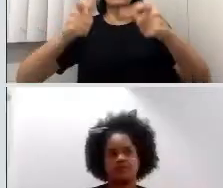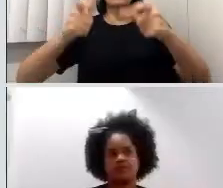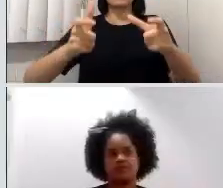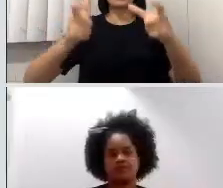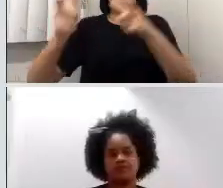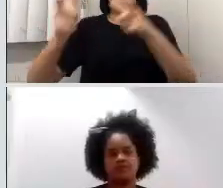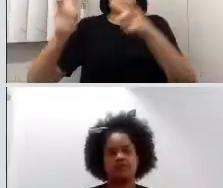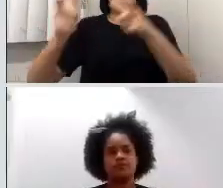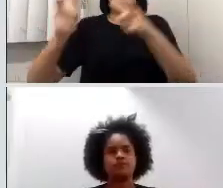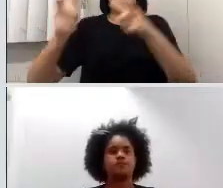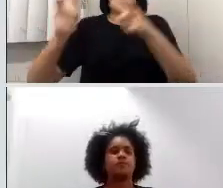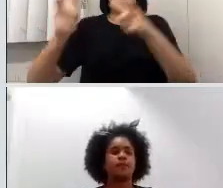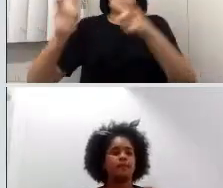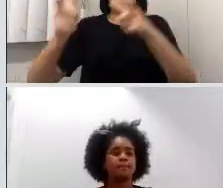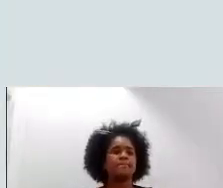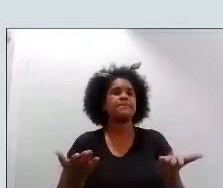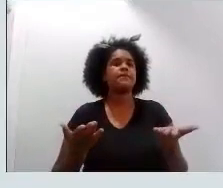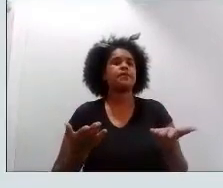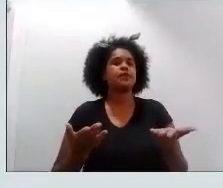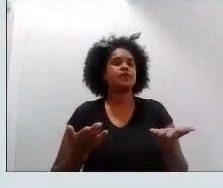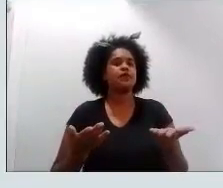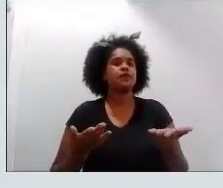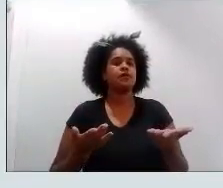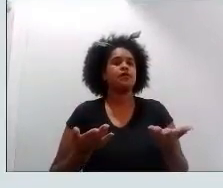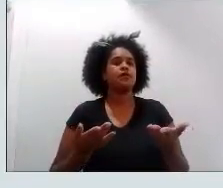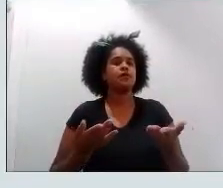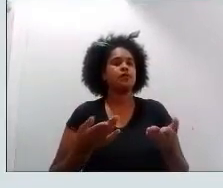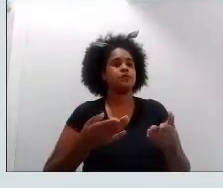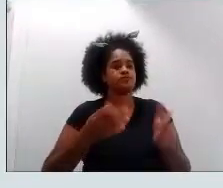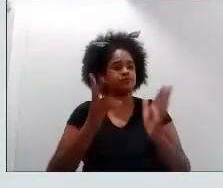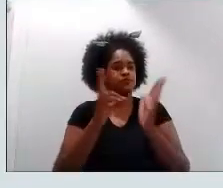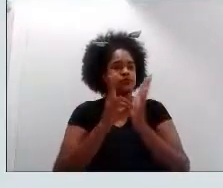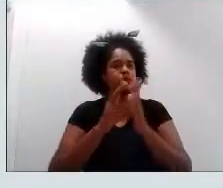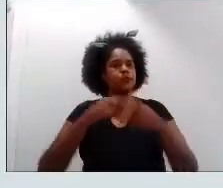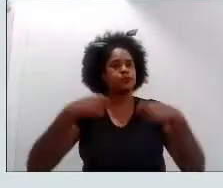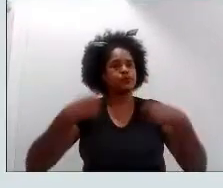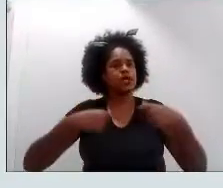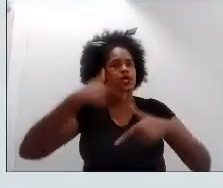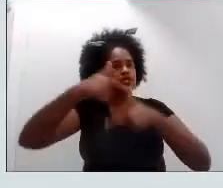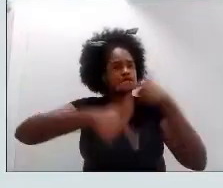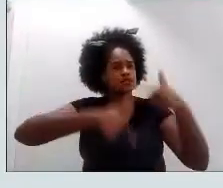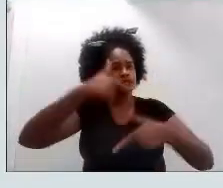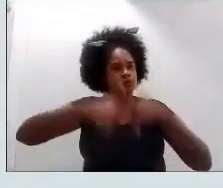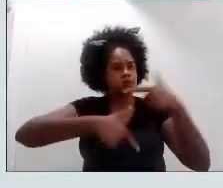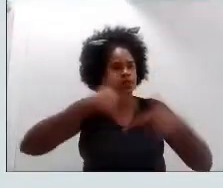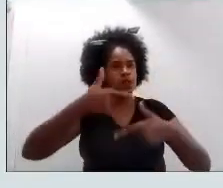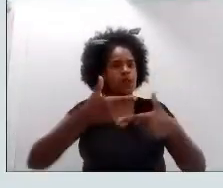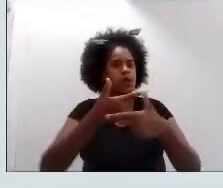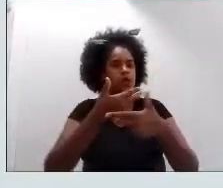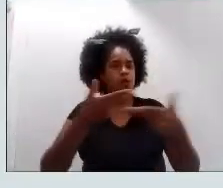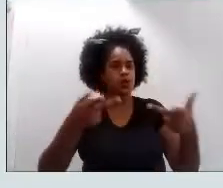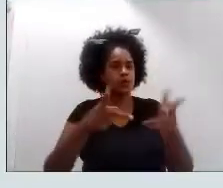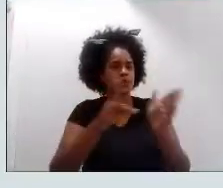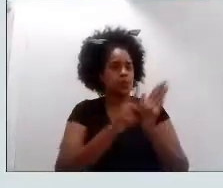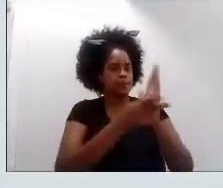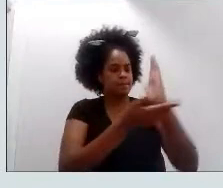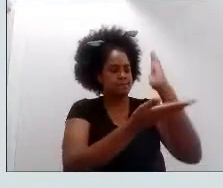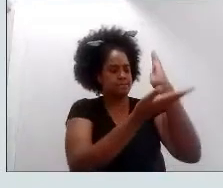indígenas começassem a trabalhar em atividades de extração de madeira.